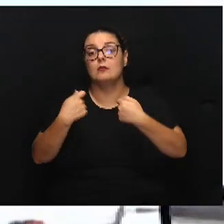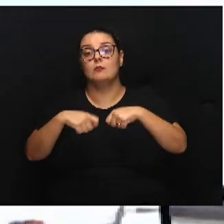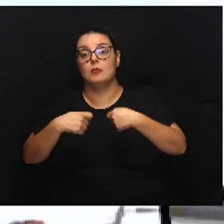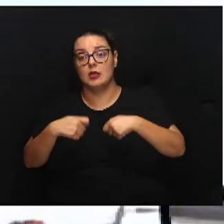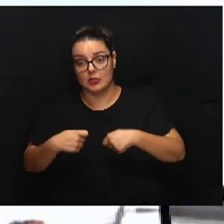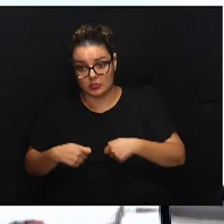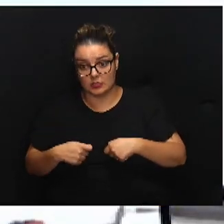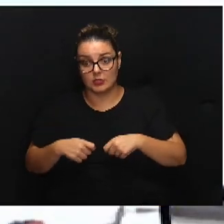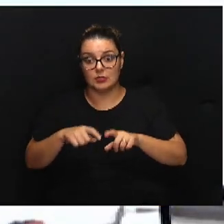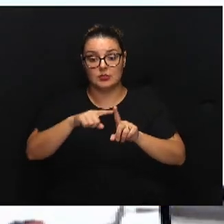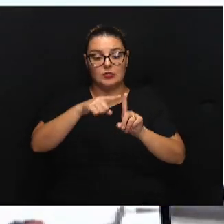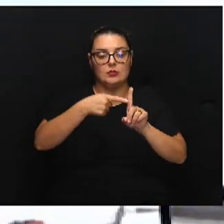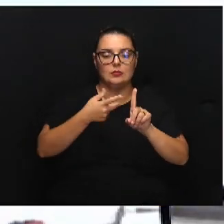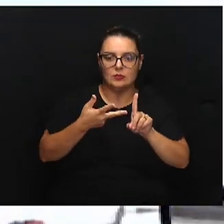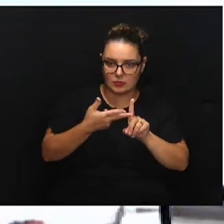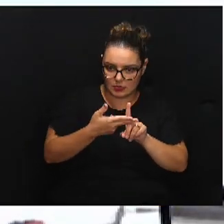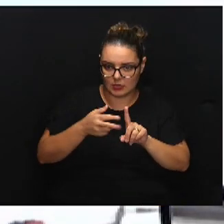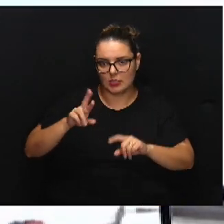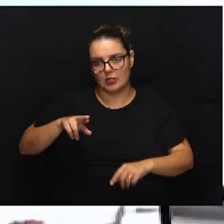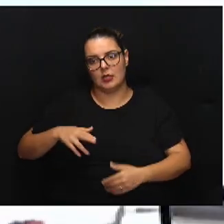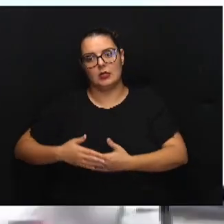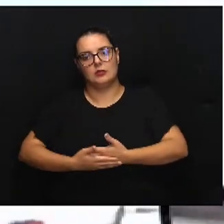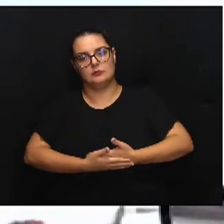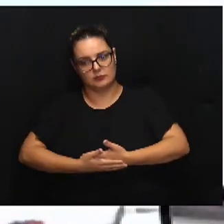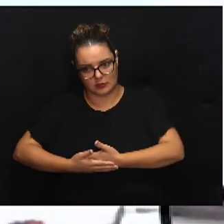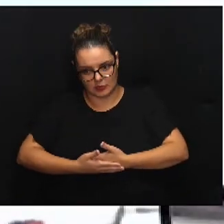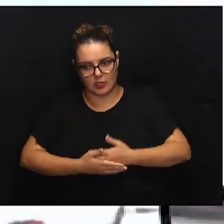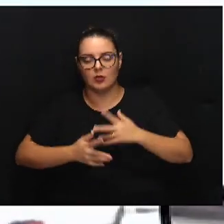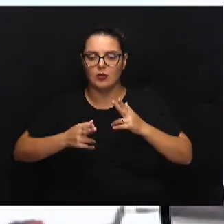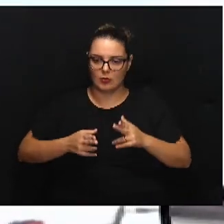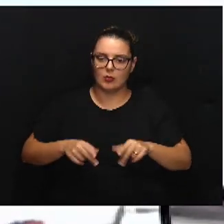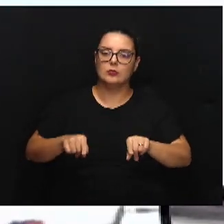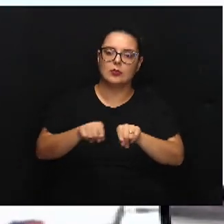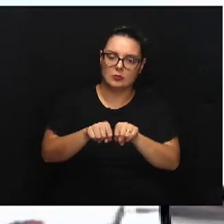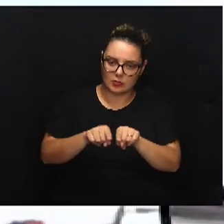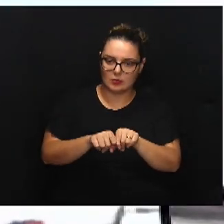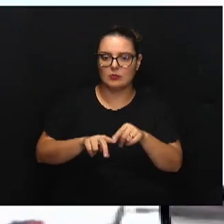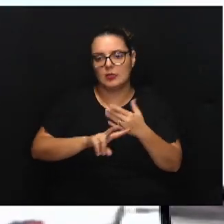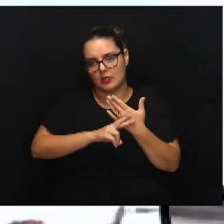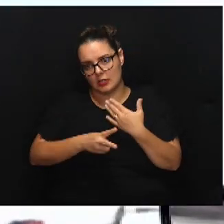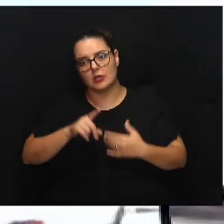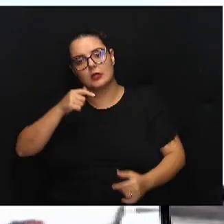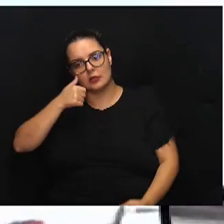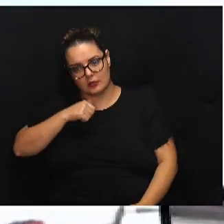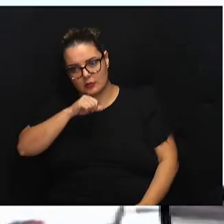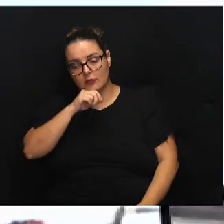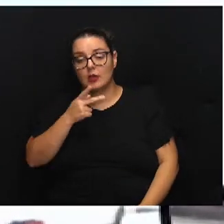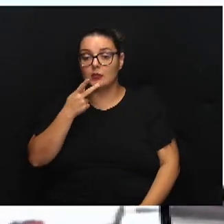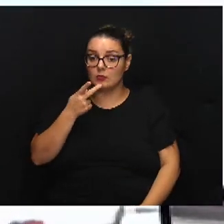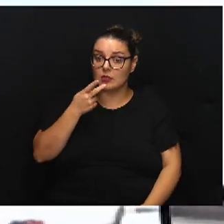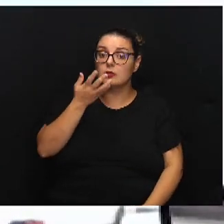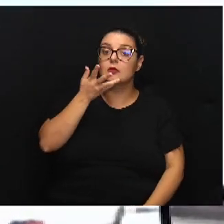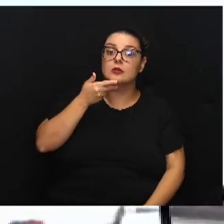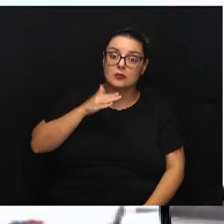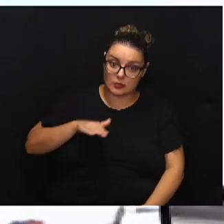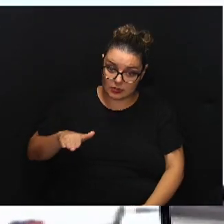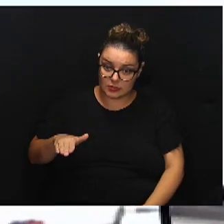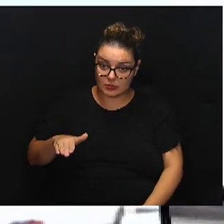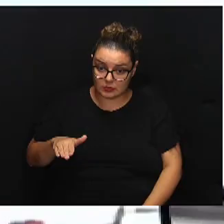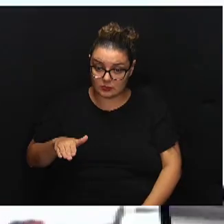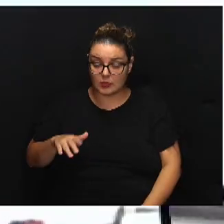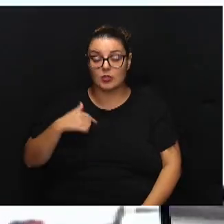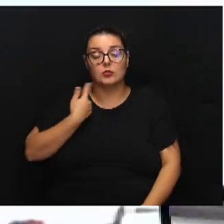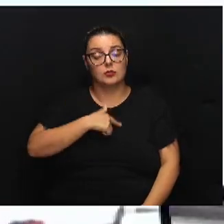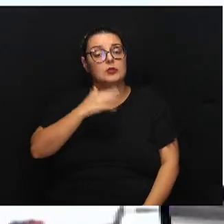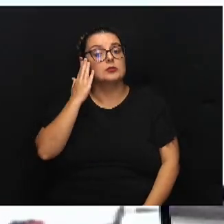de fazer uma cesárea em função da criança, assim como eventualmente pode ter em função da mãe, mas falando sobre a criança, a gente